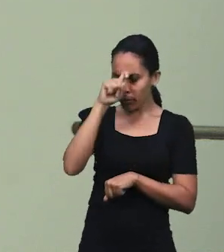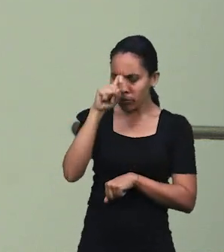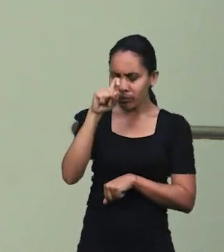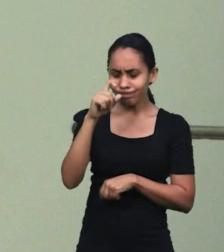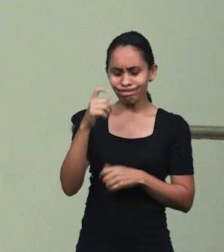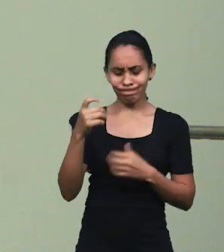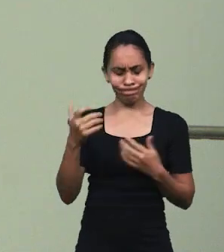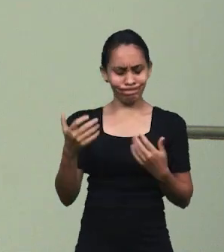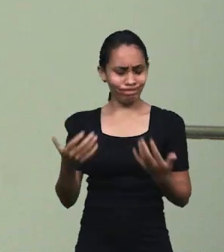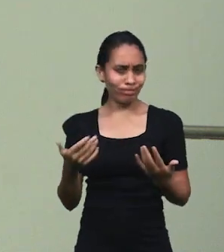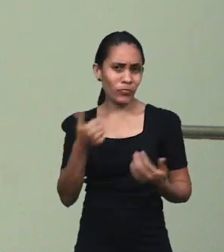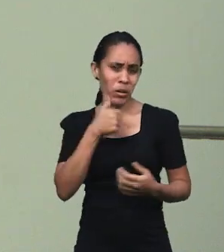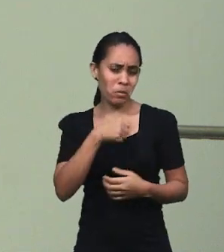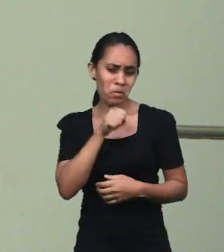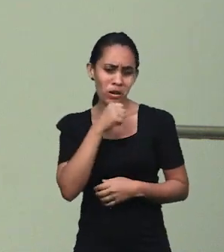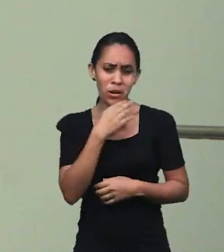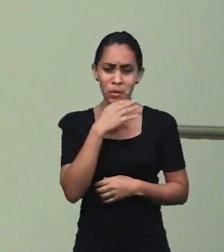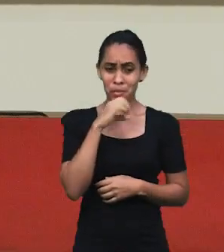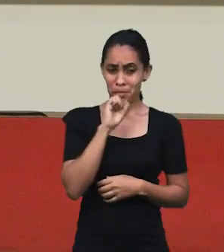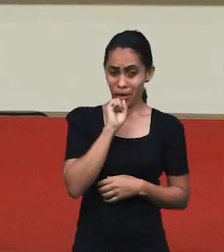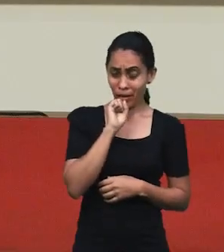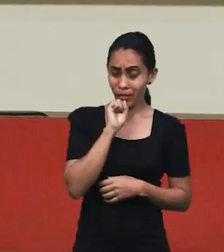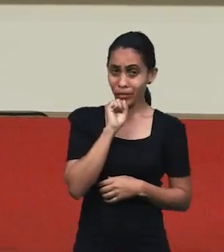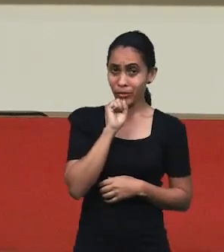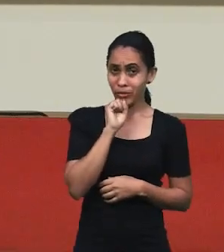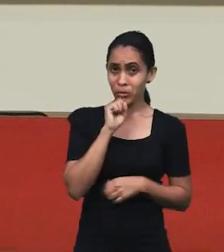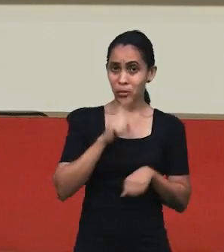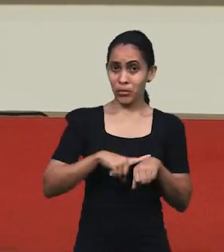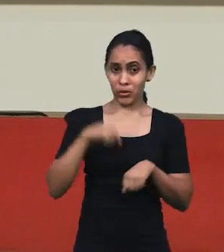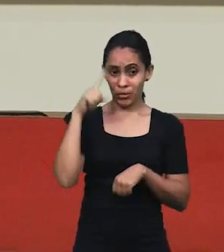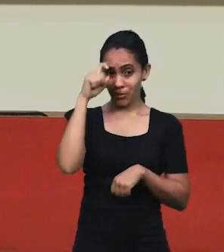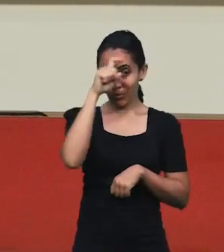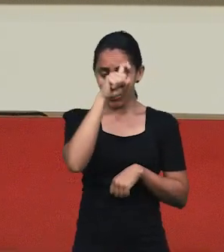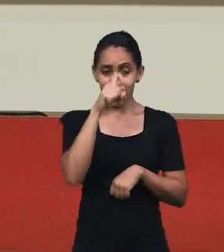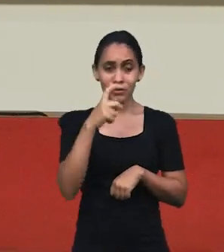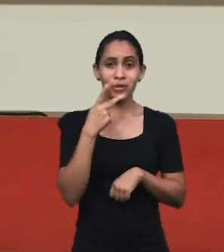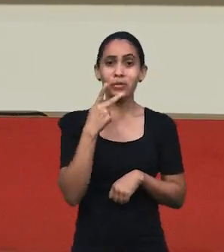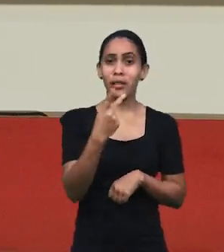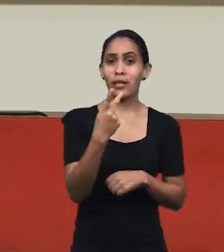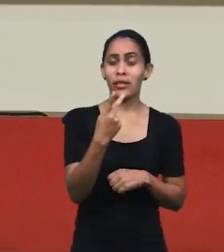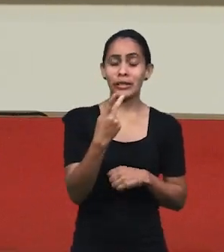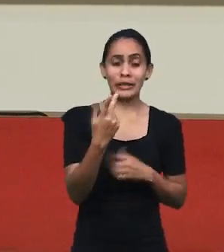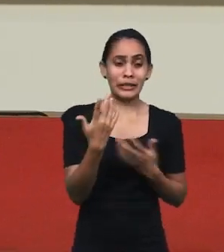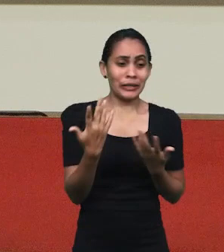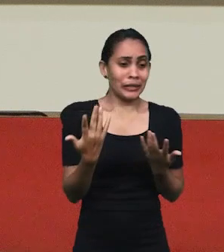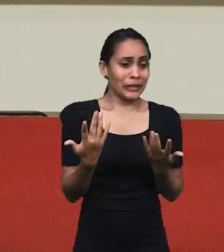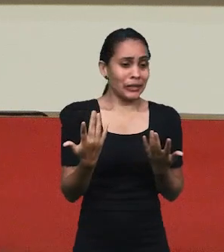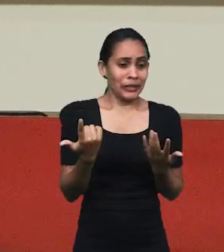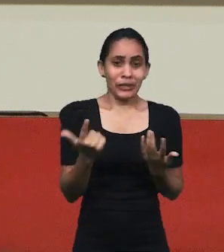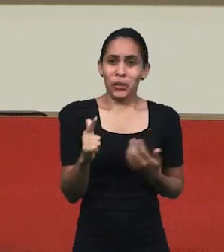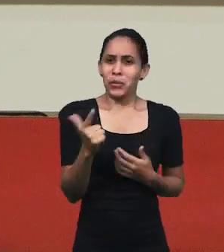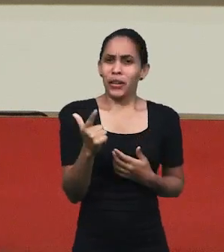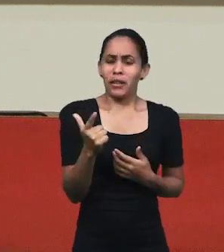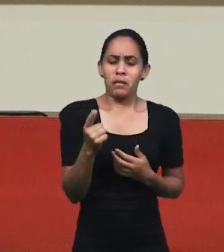passamos, e vocês vão passar diante de um pai, às vezes de uma mãe, de uma situação que você não tem o que